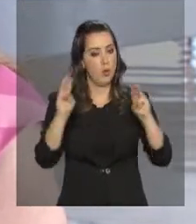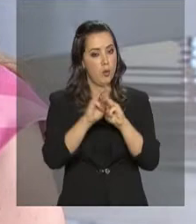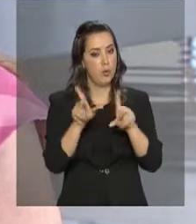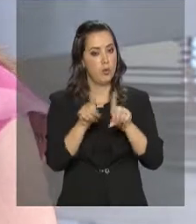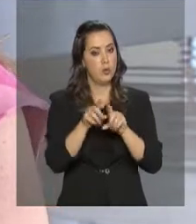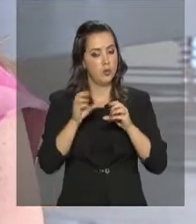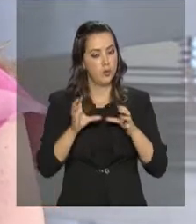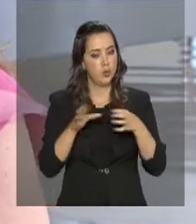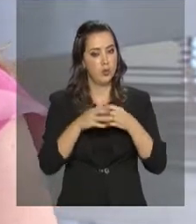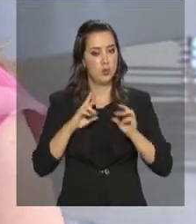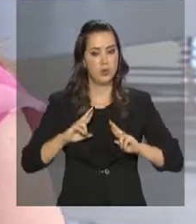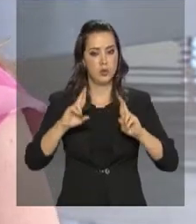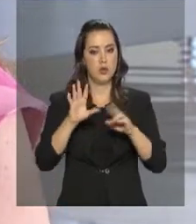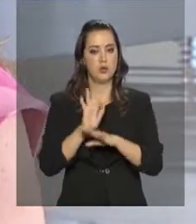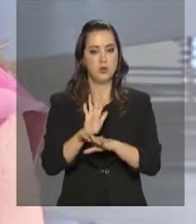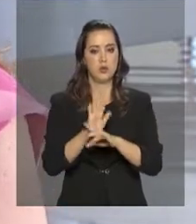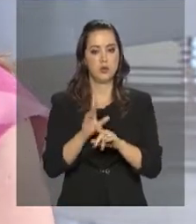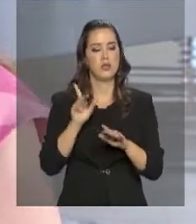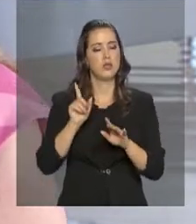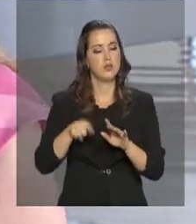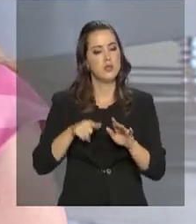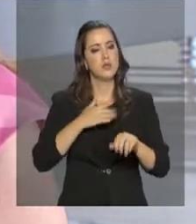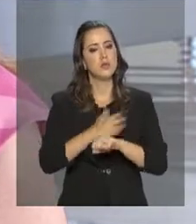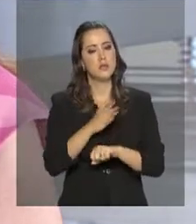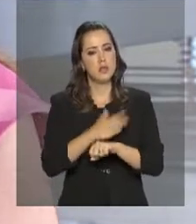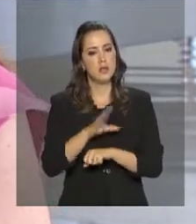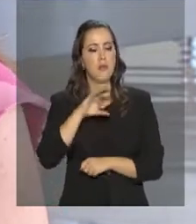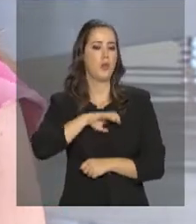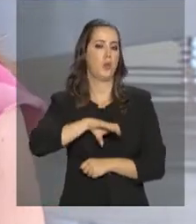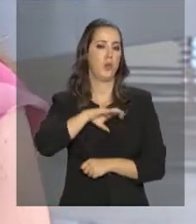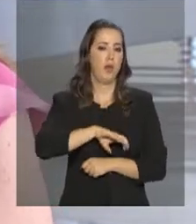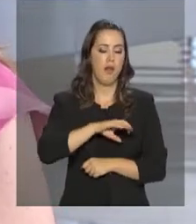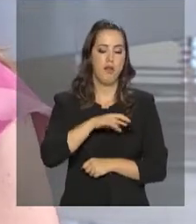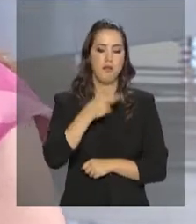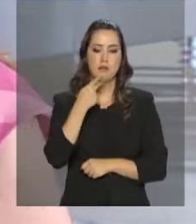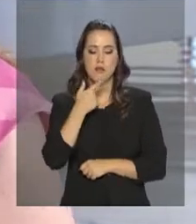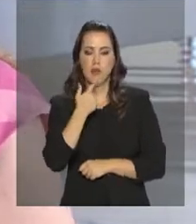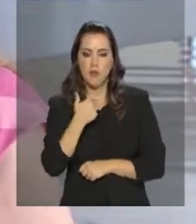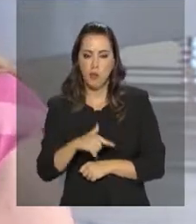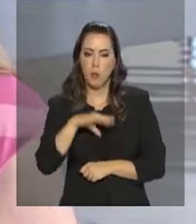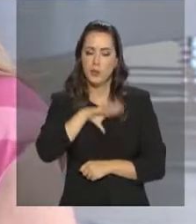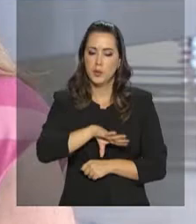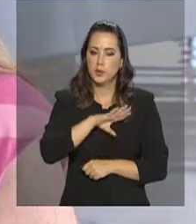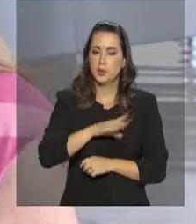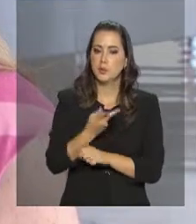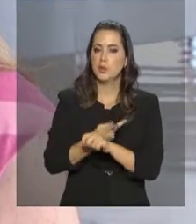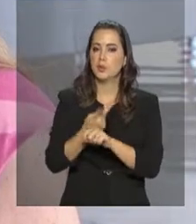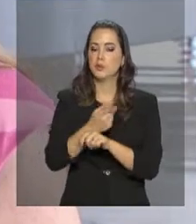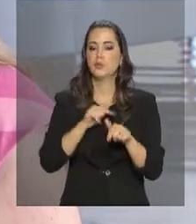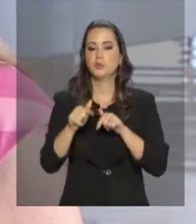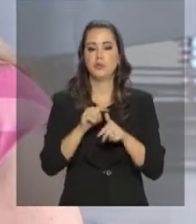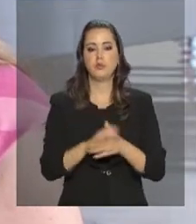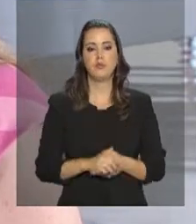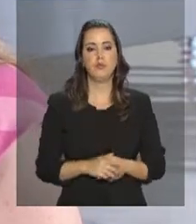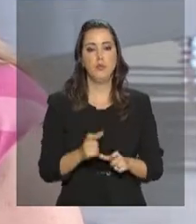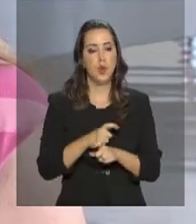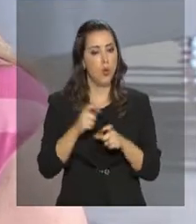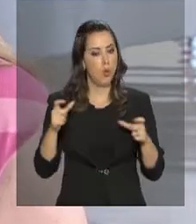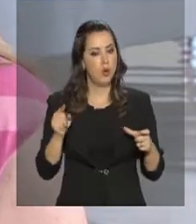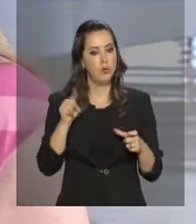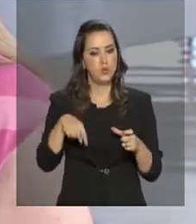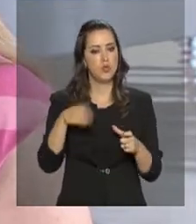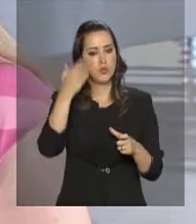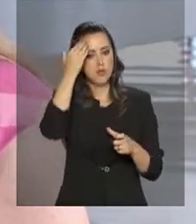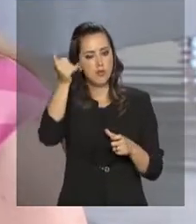entidades religiosas que ajudam, tanto na capacitação na língua portuguesa, como também na busca do emprego. Grande maioria também já vem com